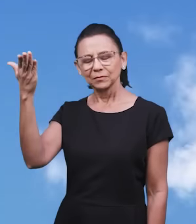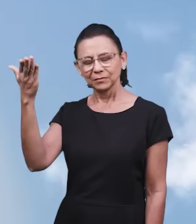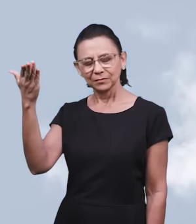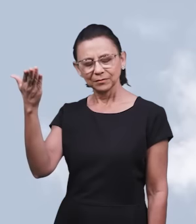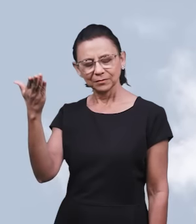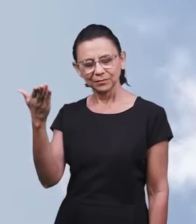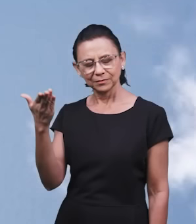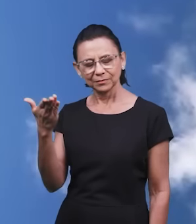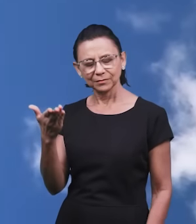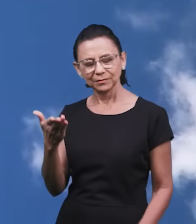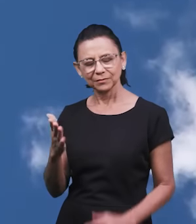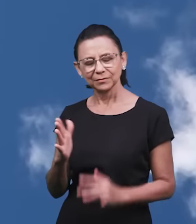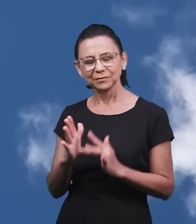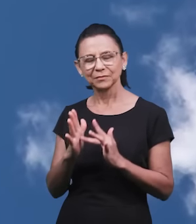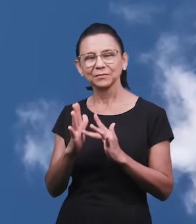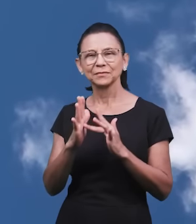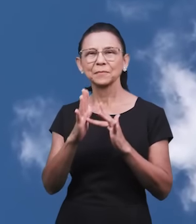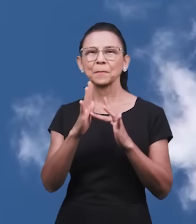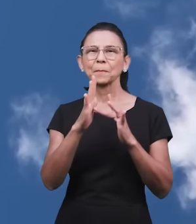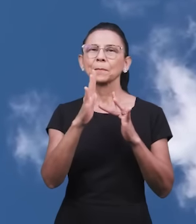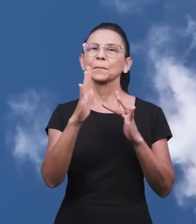mim, Jesus.